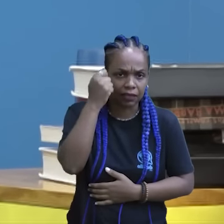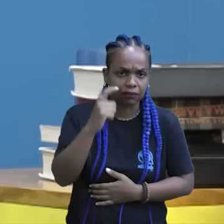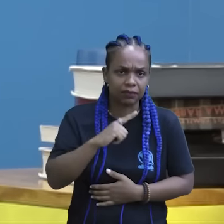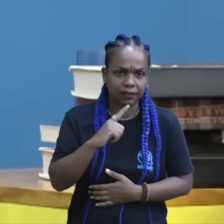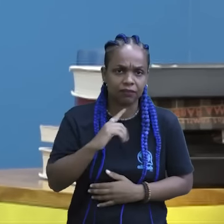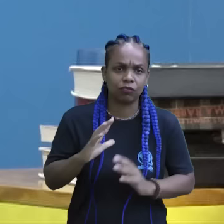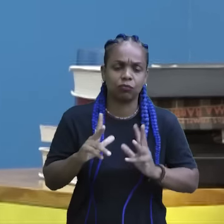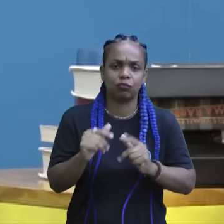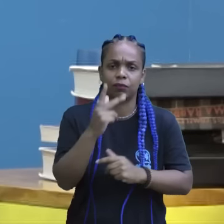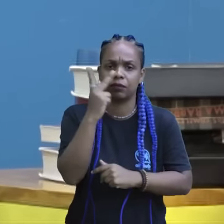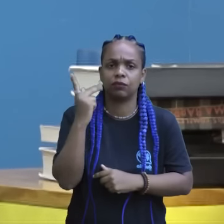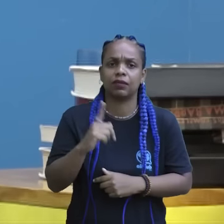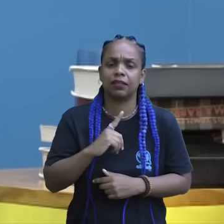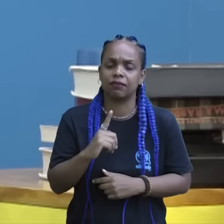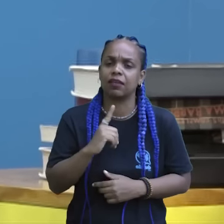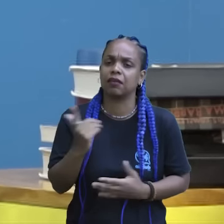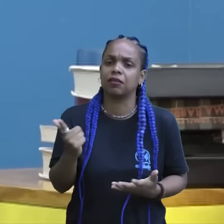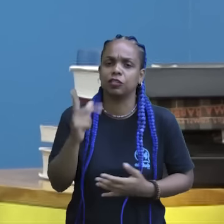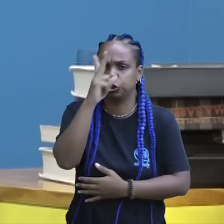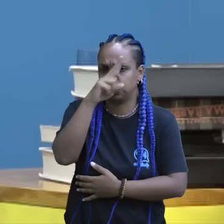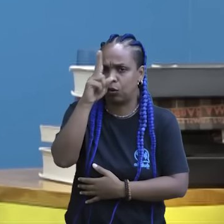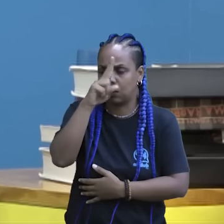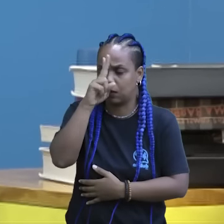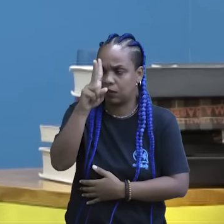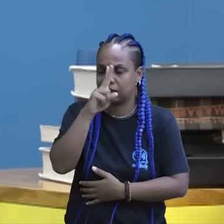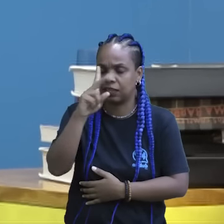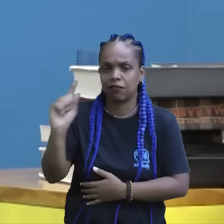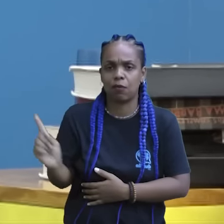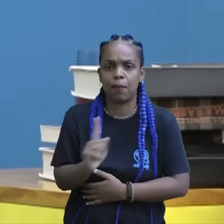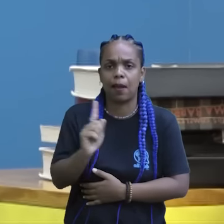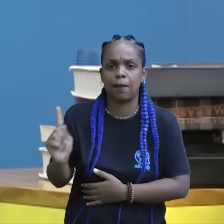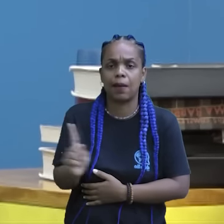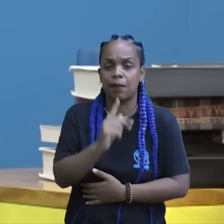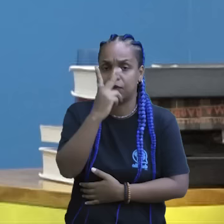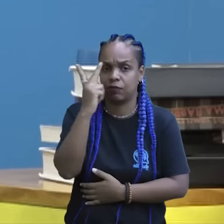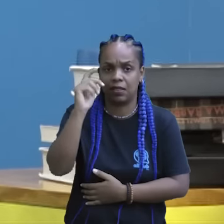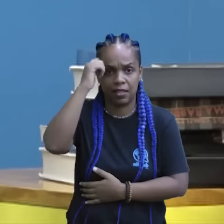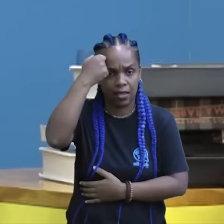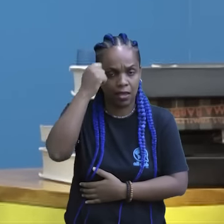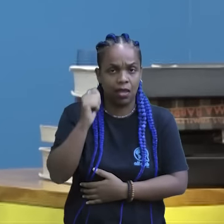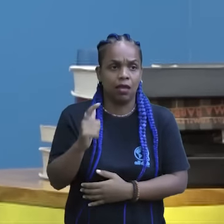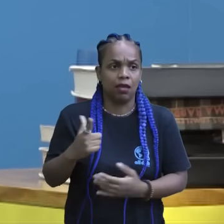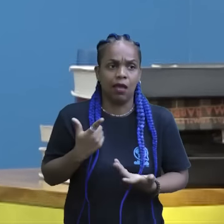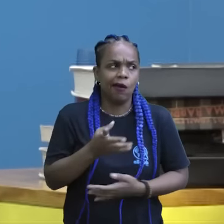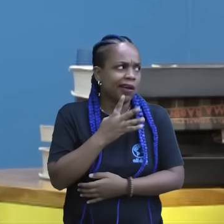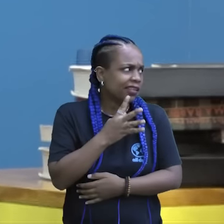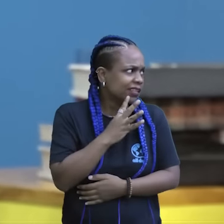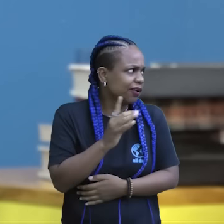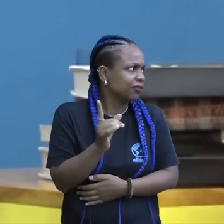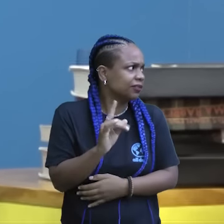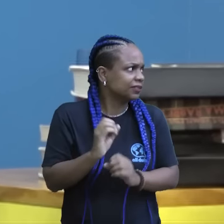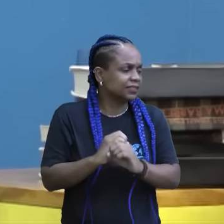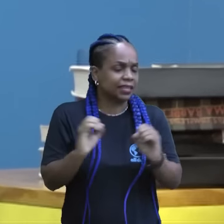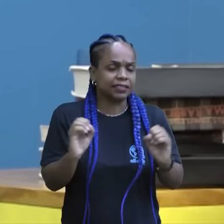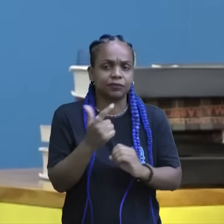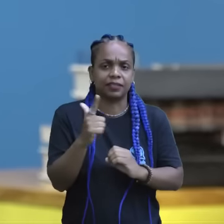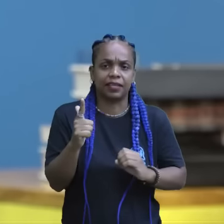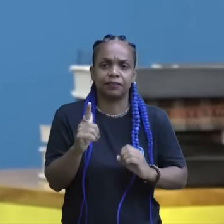conheceu a escravidão, mas retomou a escravidão em si. Né? Ele tinha uma bisavó, que era por parte de